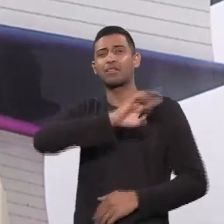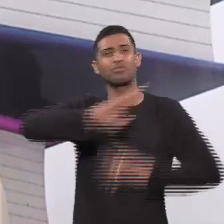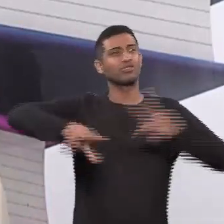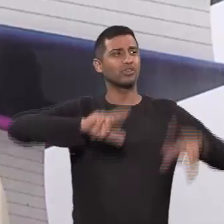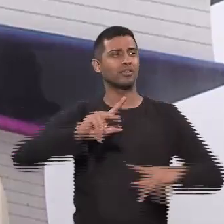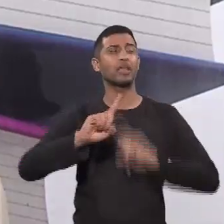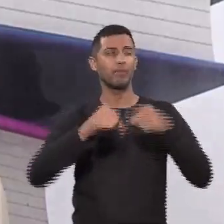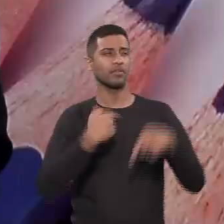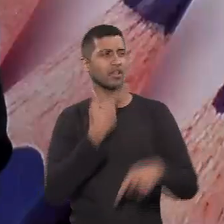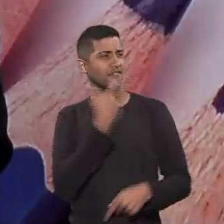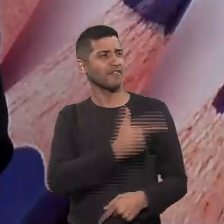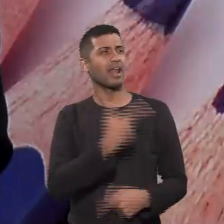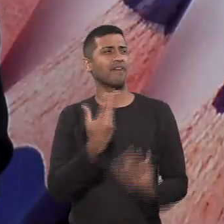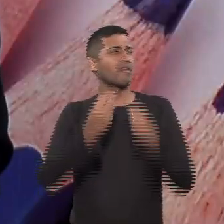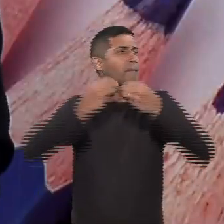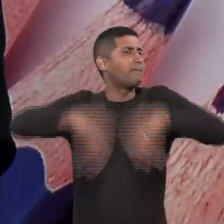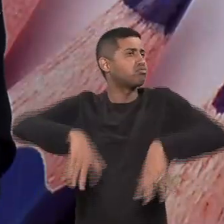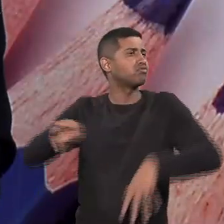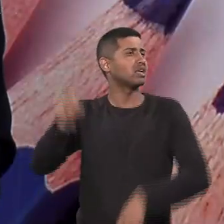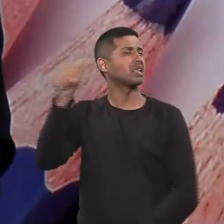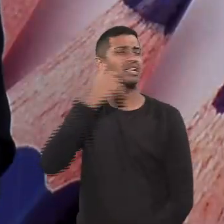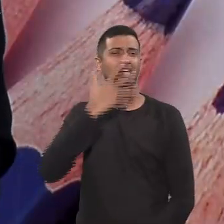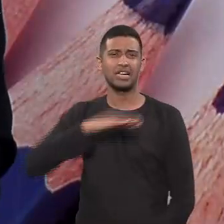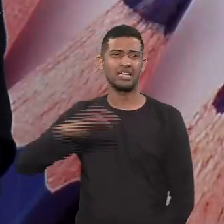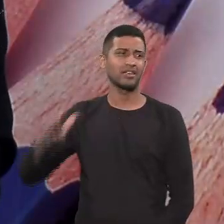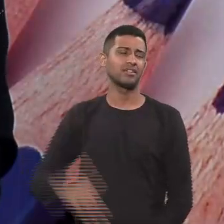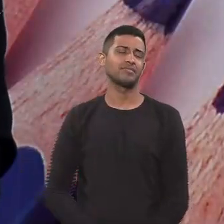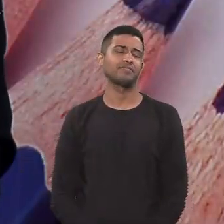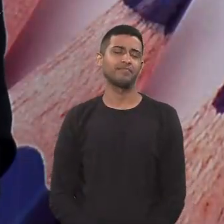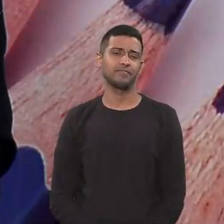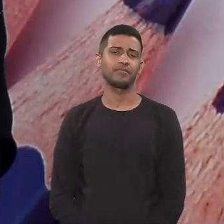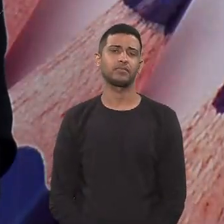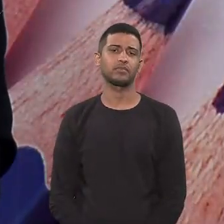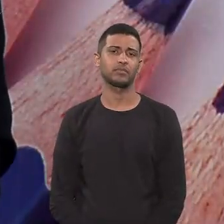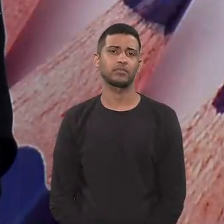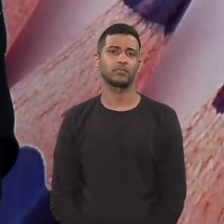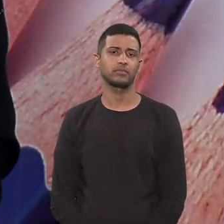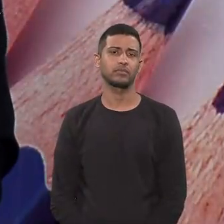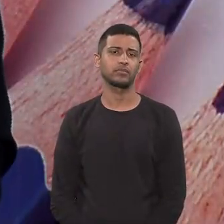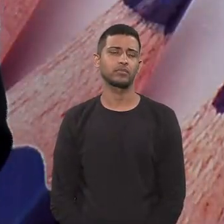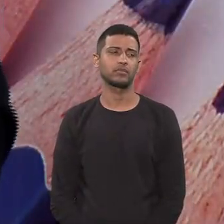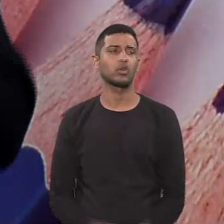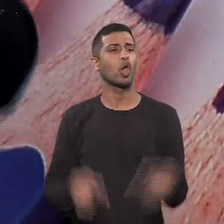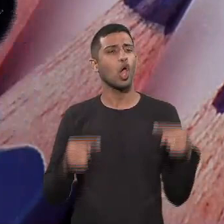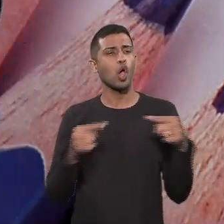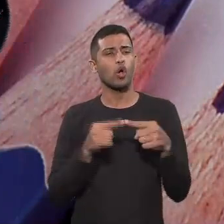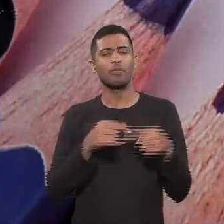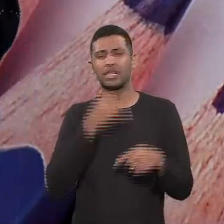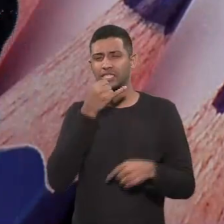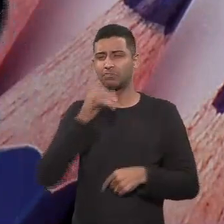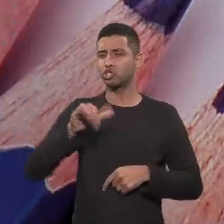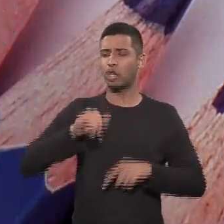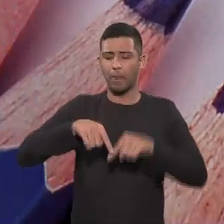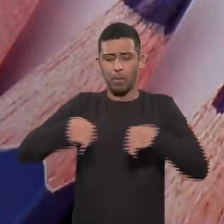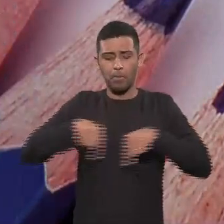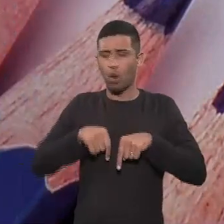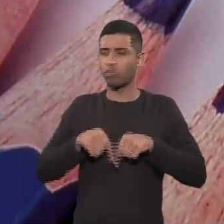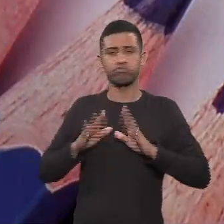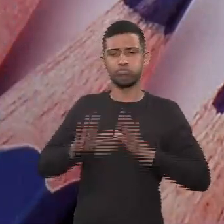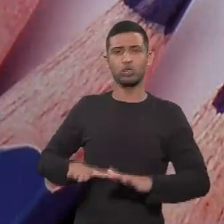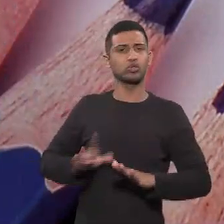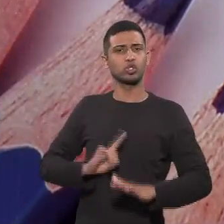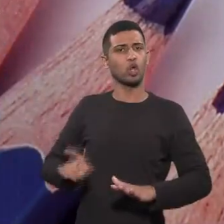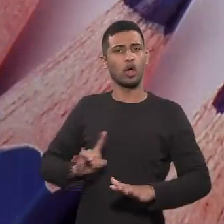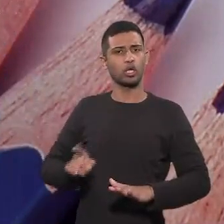Eu queria que vocês falassem disso, do prejuízo para essa criança. Trouxe, né? exatamente. Nesses termos de confinar a criança, não. Você tem que